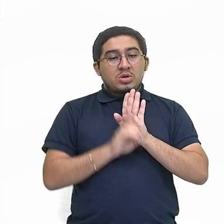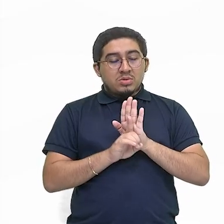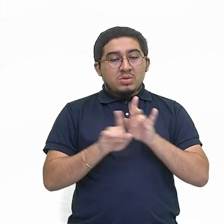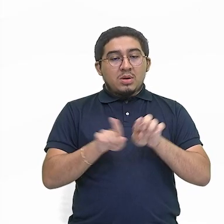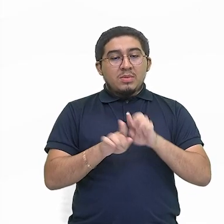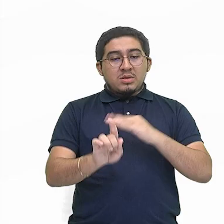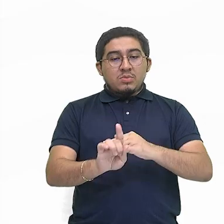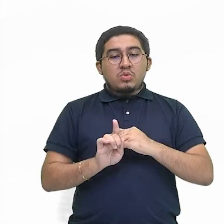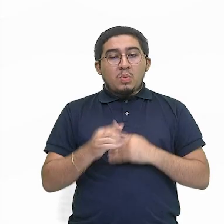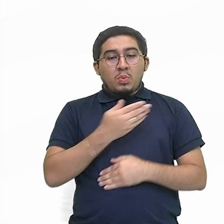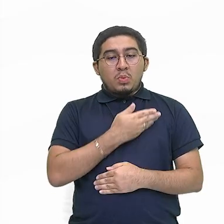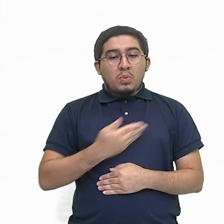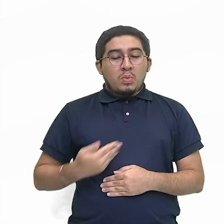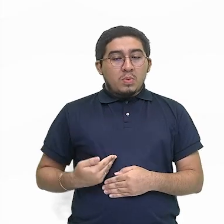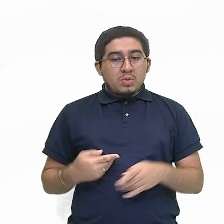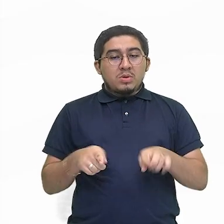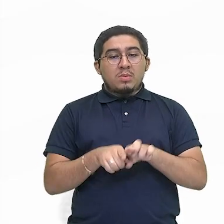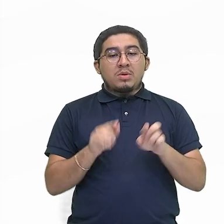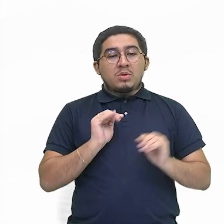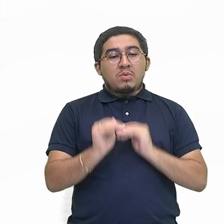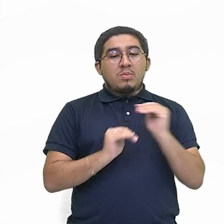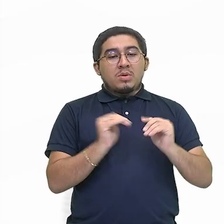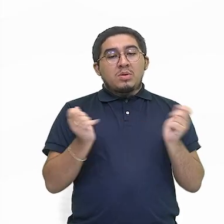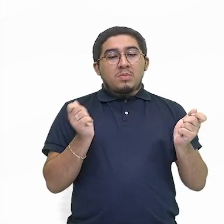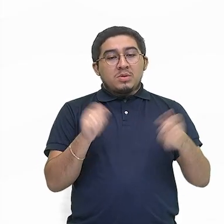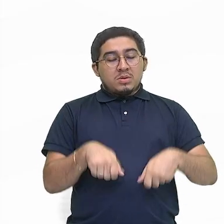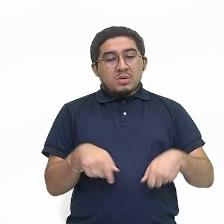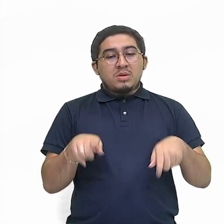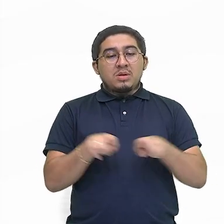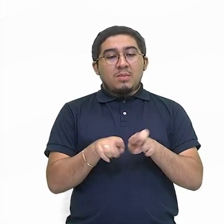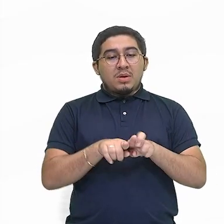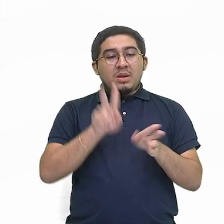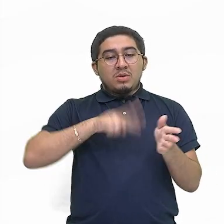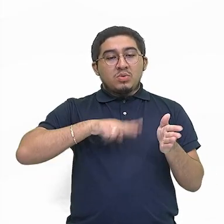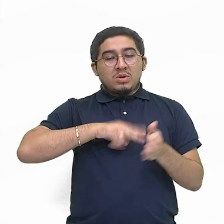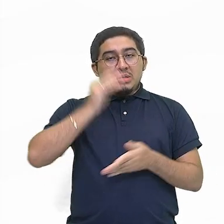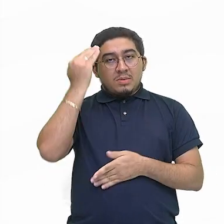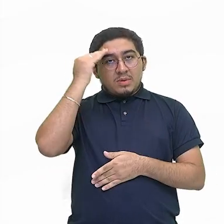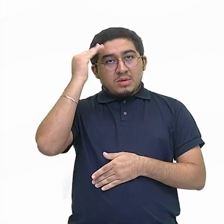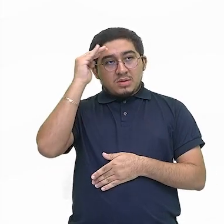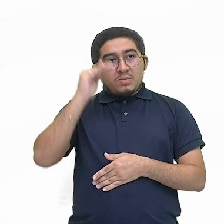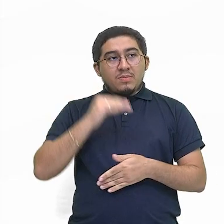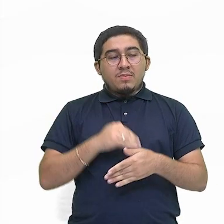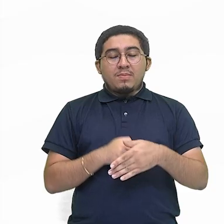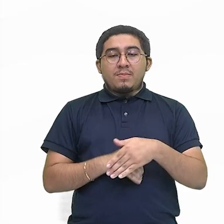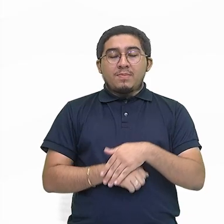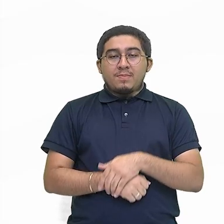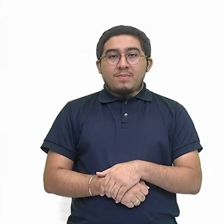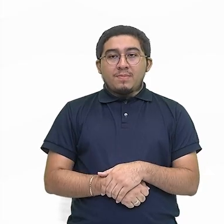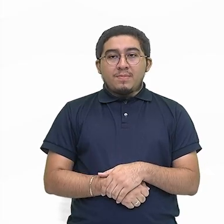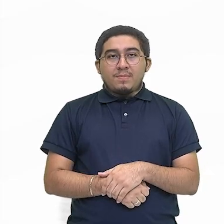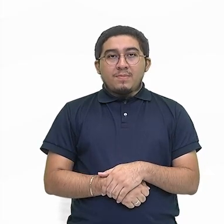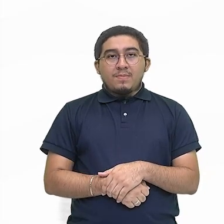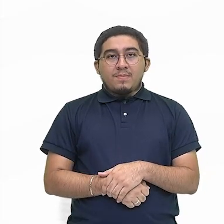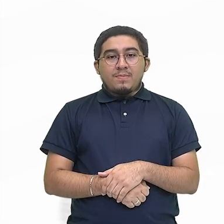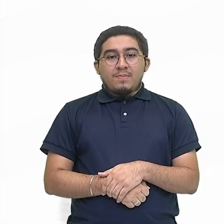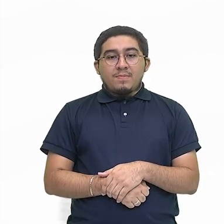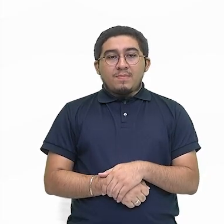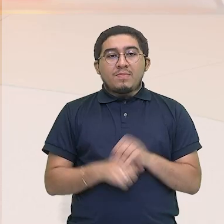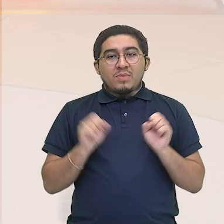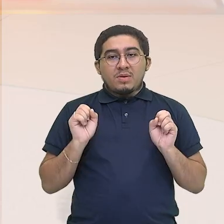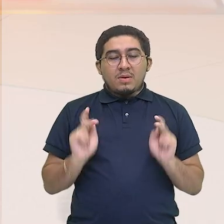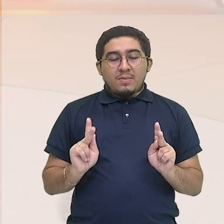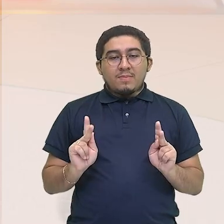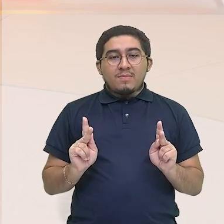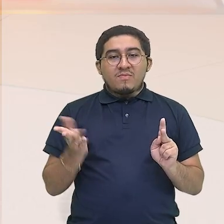serviços públicos, desenvolvimento de competências para leitura e interpretação. Muito